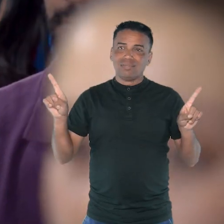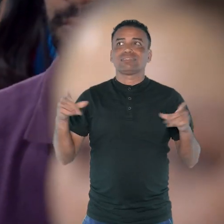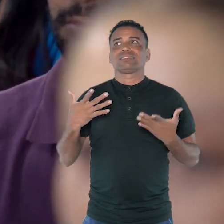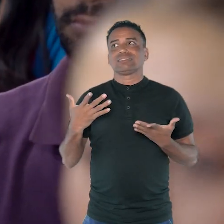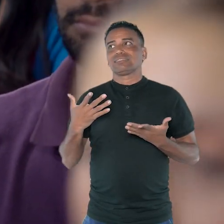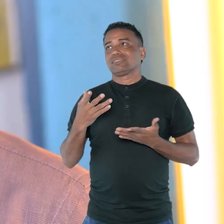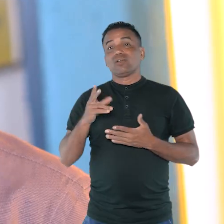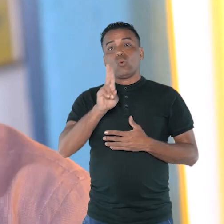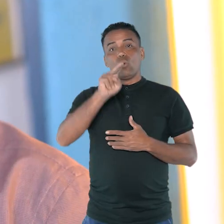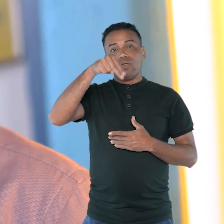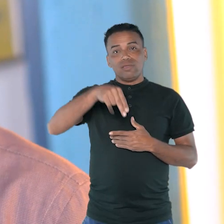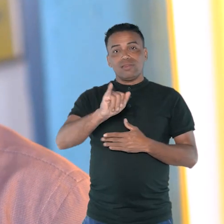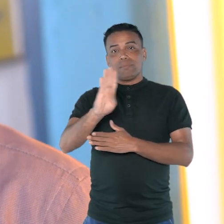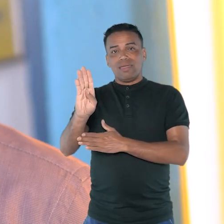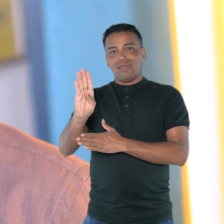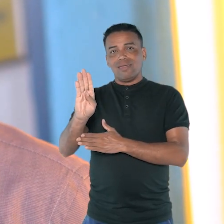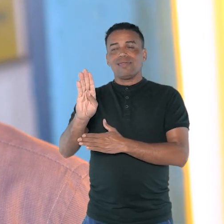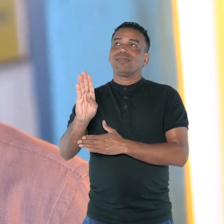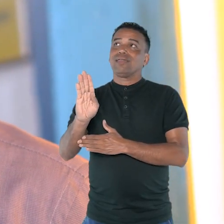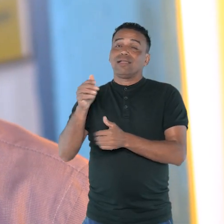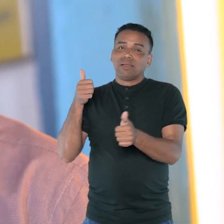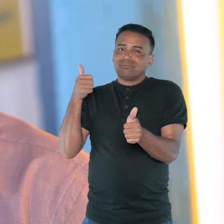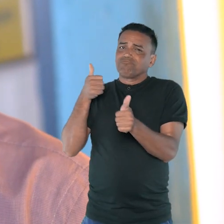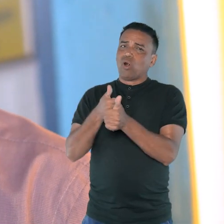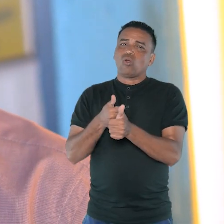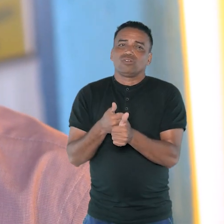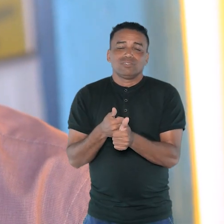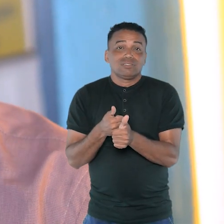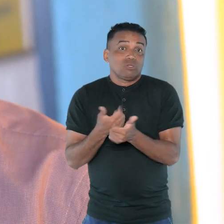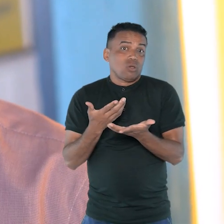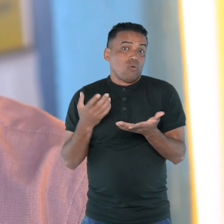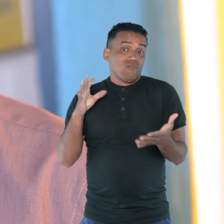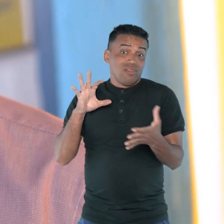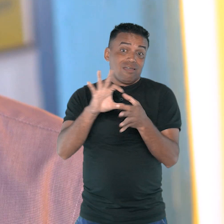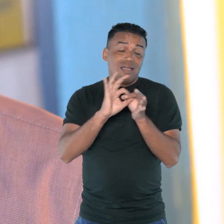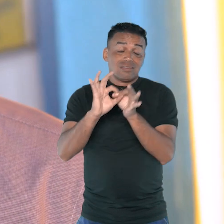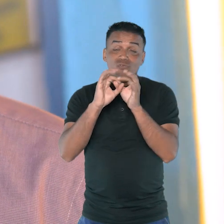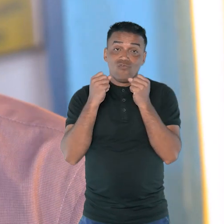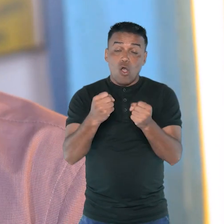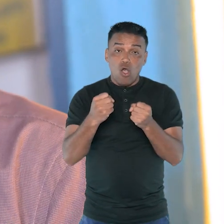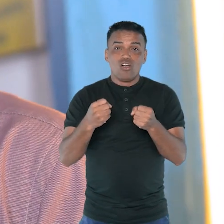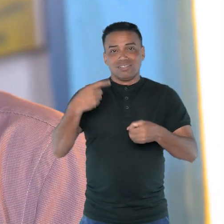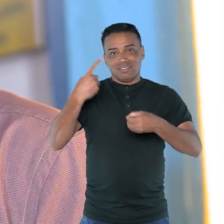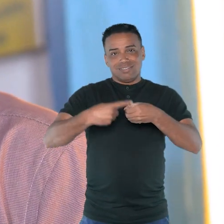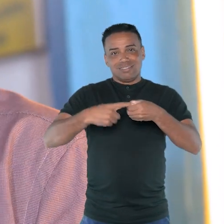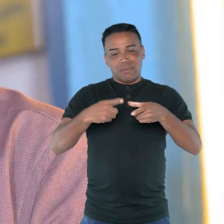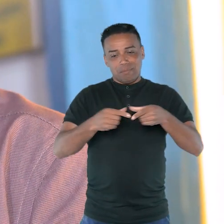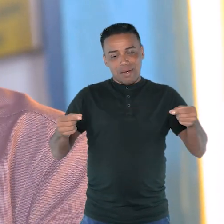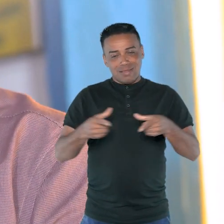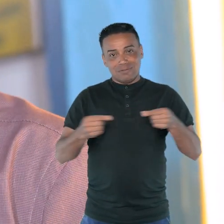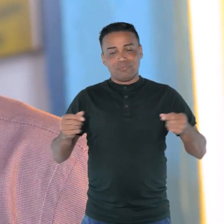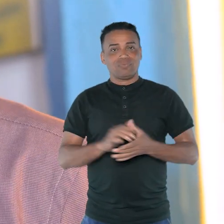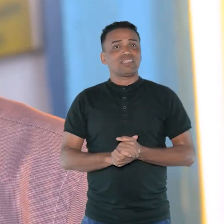a UNB nos marcou muito, porque era a que estava mais próxima. Então, a gente tem um pouco do vínculo assim, muito forte com Brasília. E